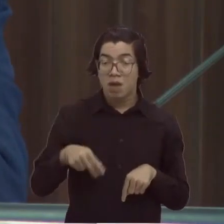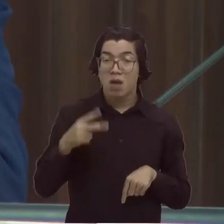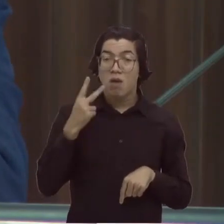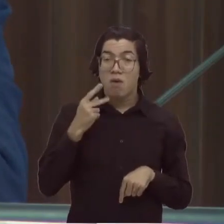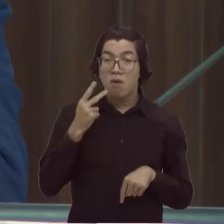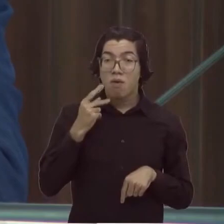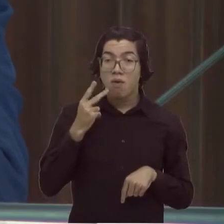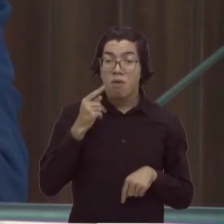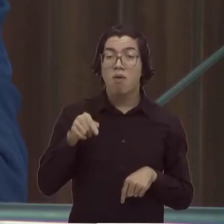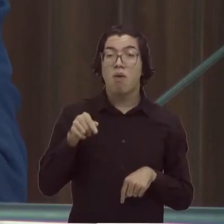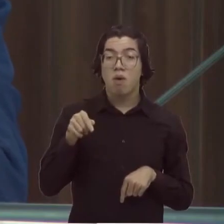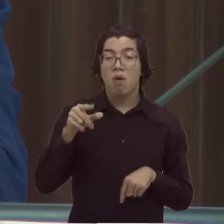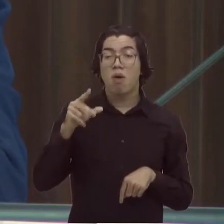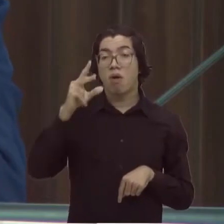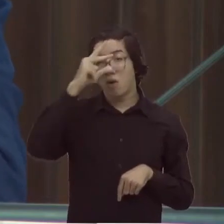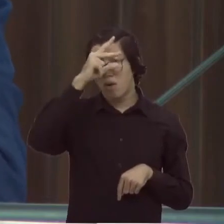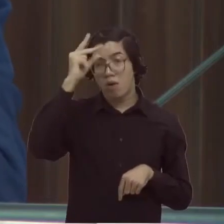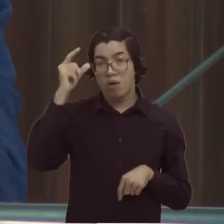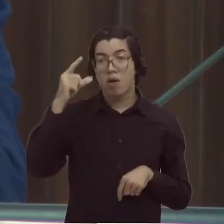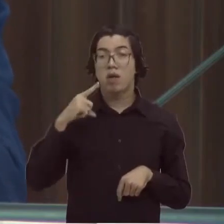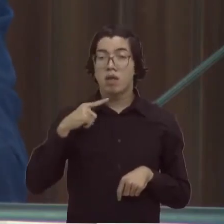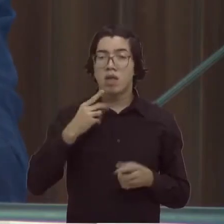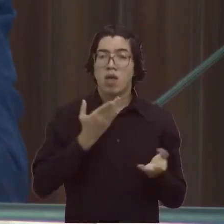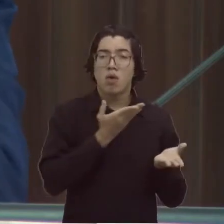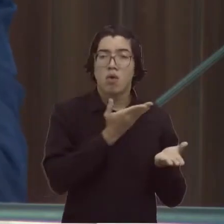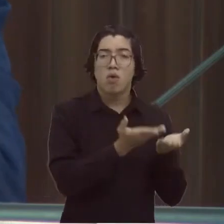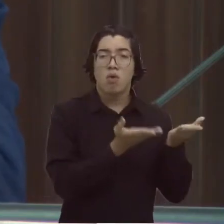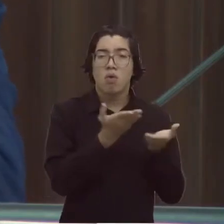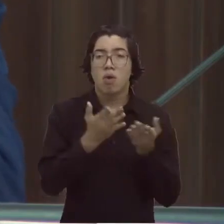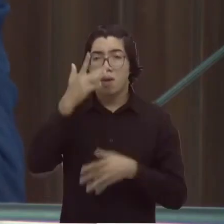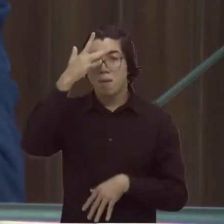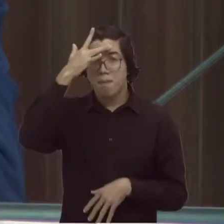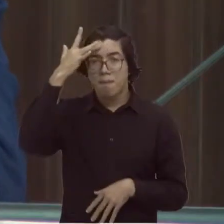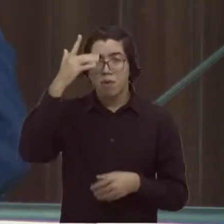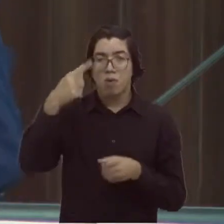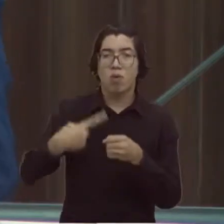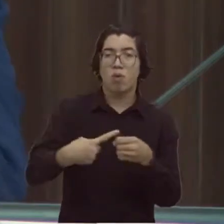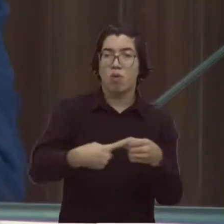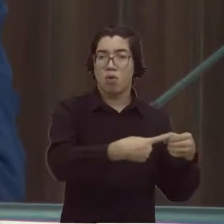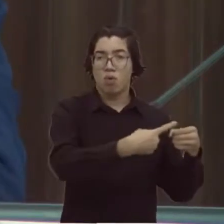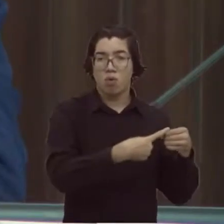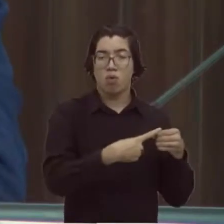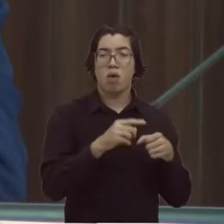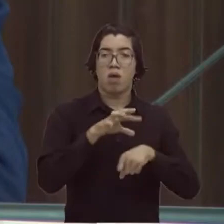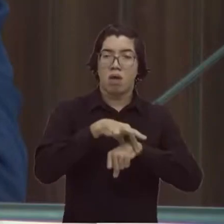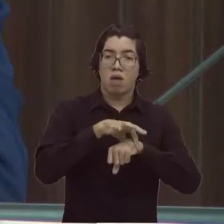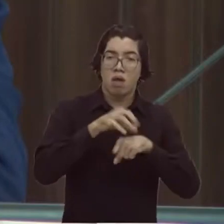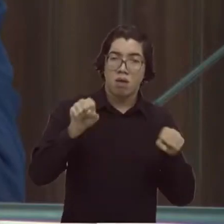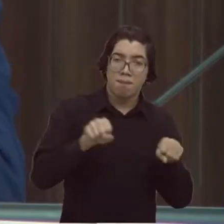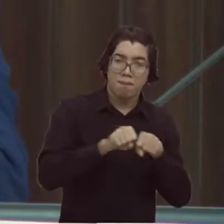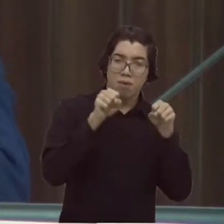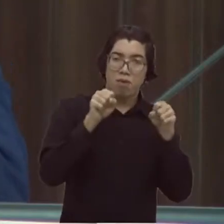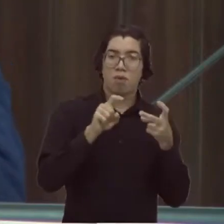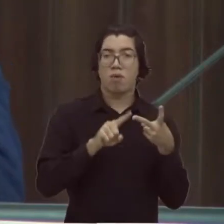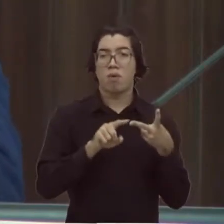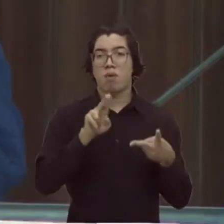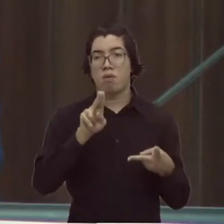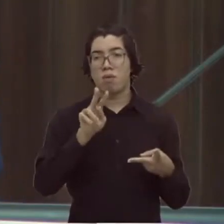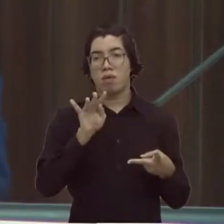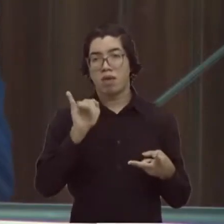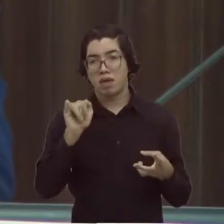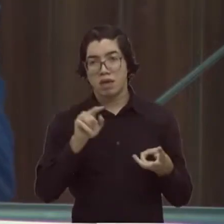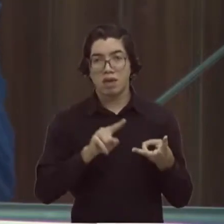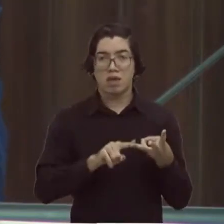conta da Saúde do Estado do Ceará principalmente Oncologia Traumatologia utis etc e tal então Vereador